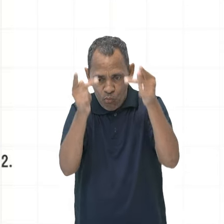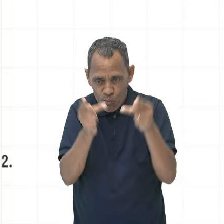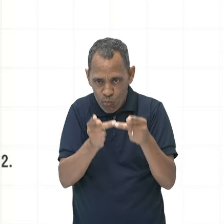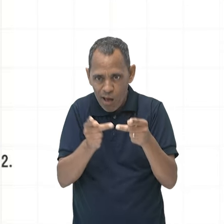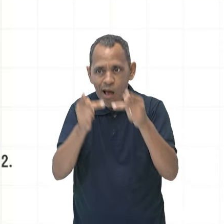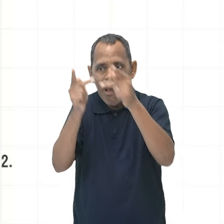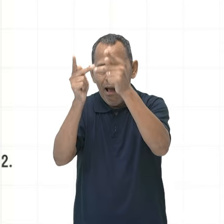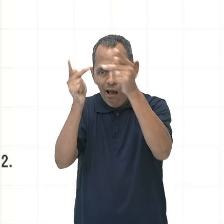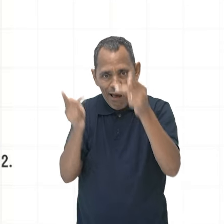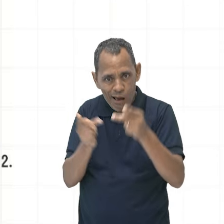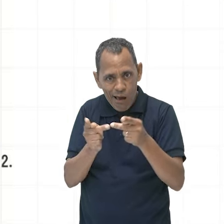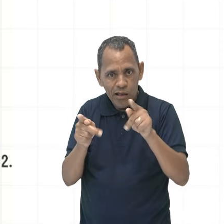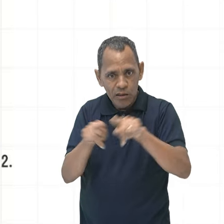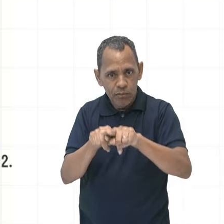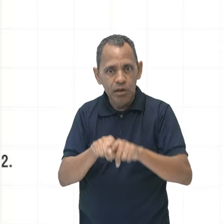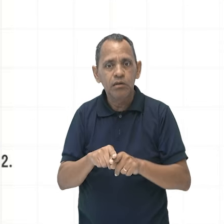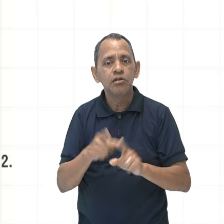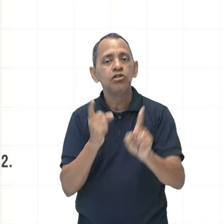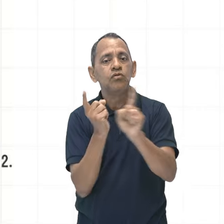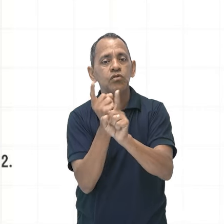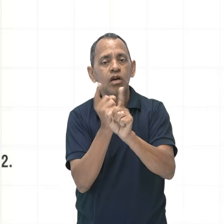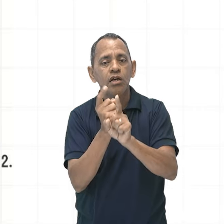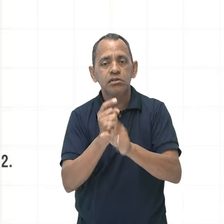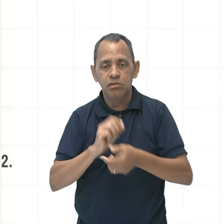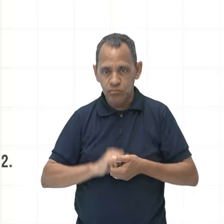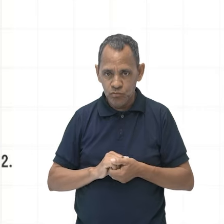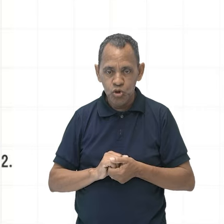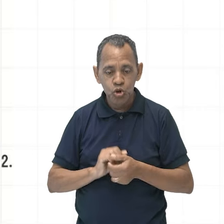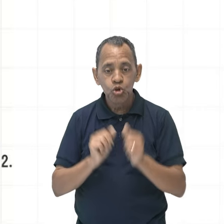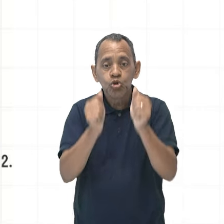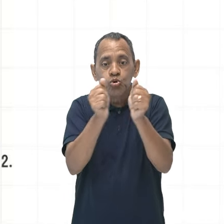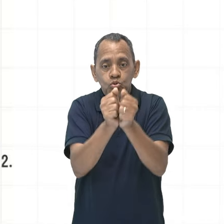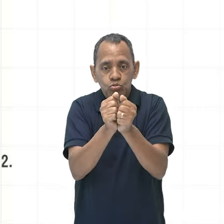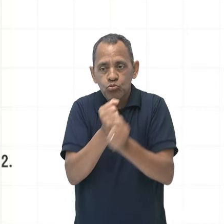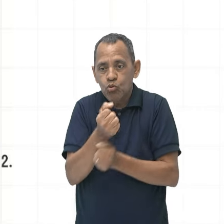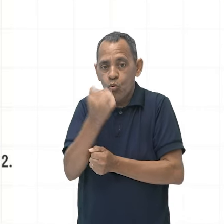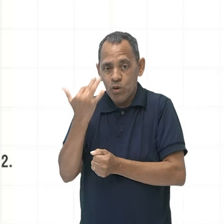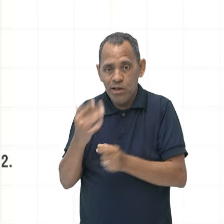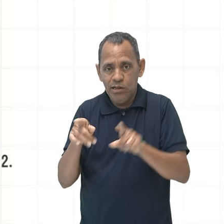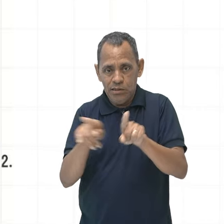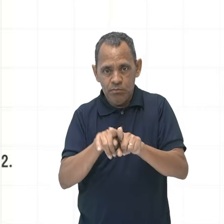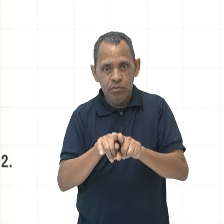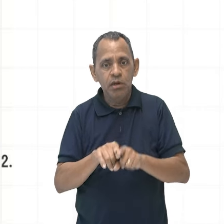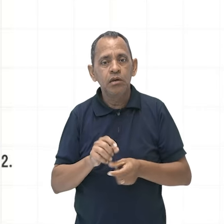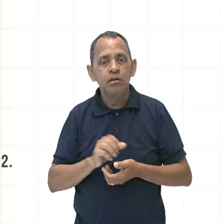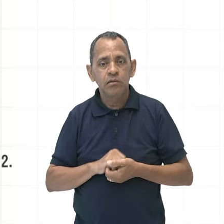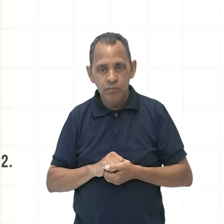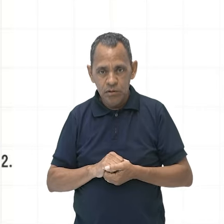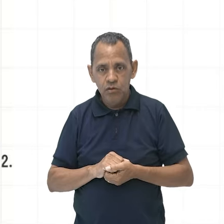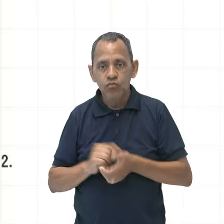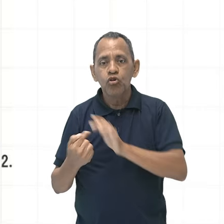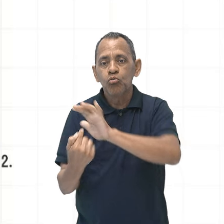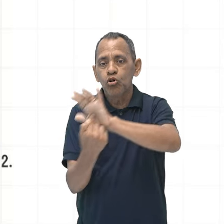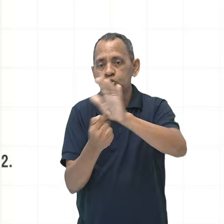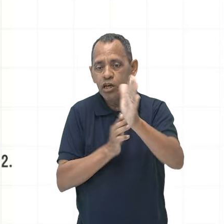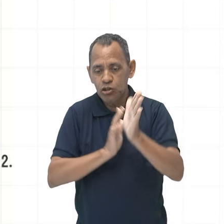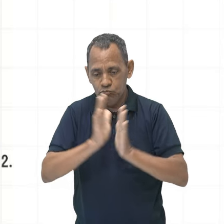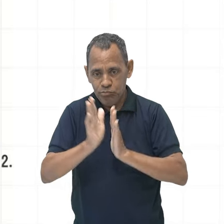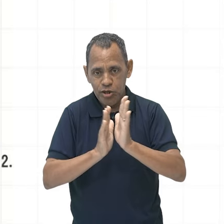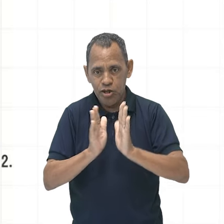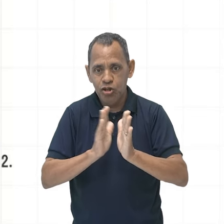dos produtos junto com as suas respectivas quantidades que foram exportados durante um período